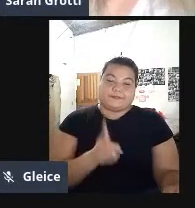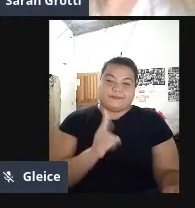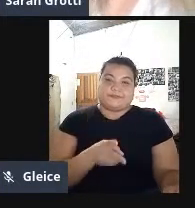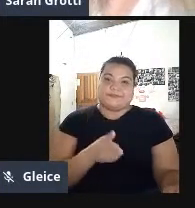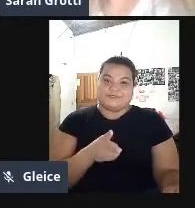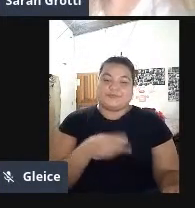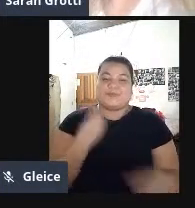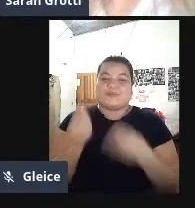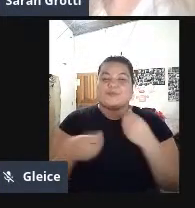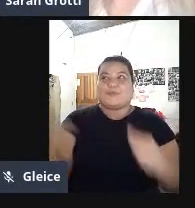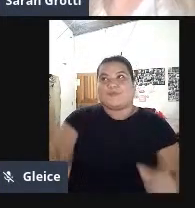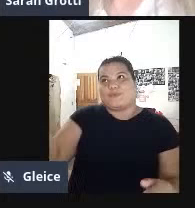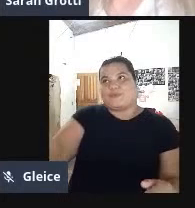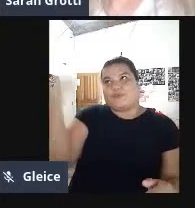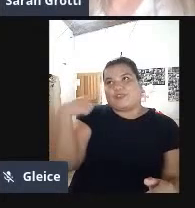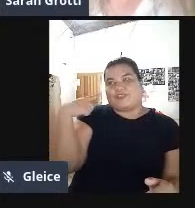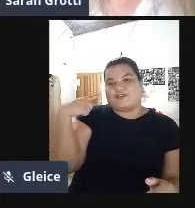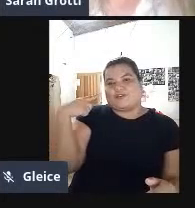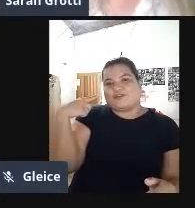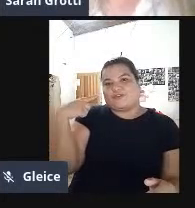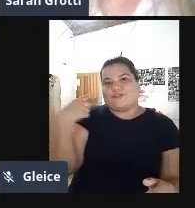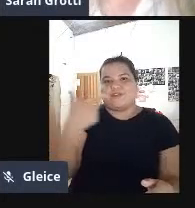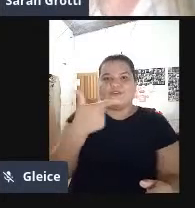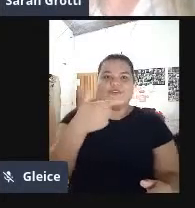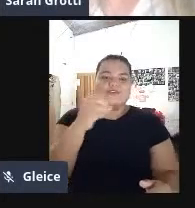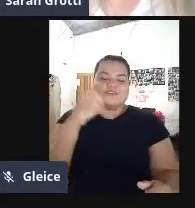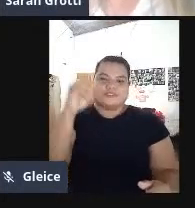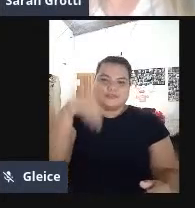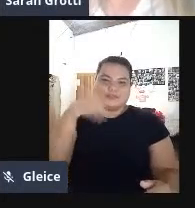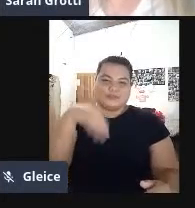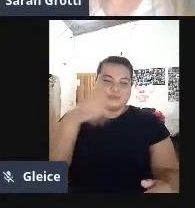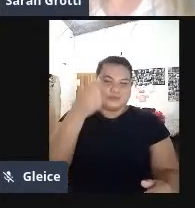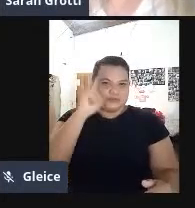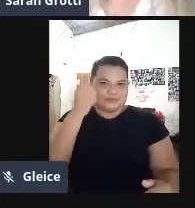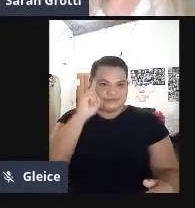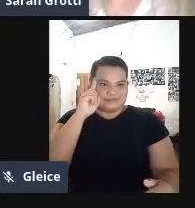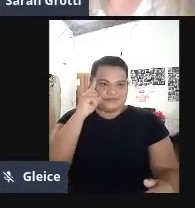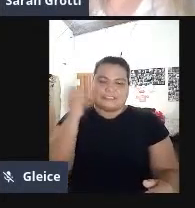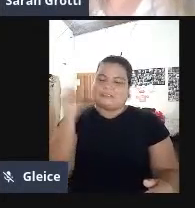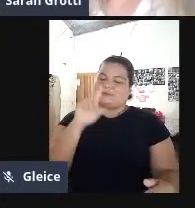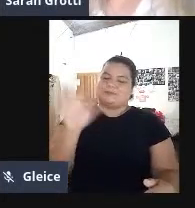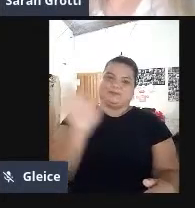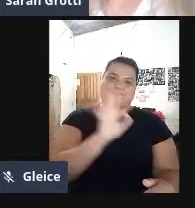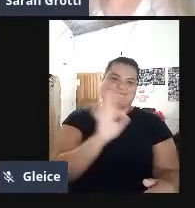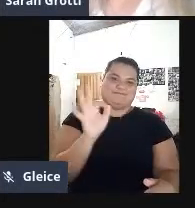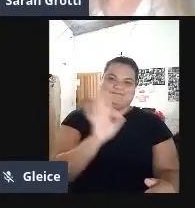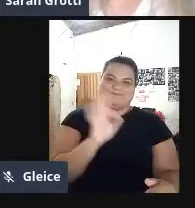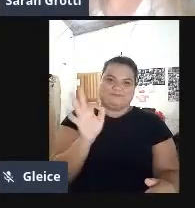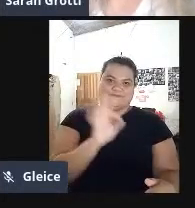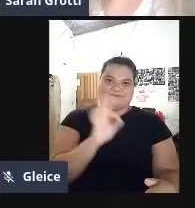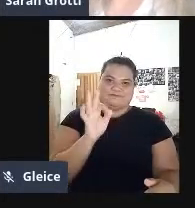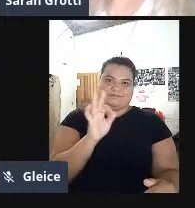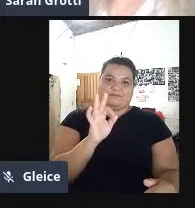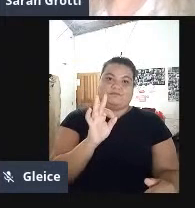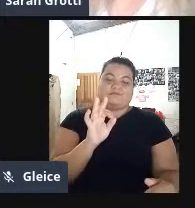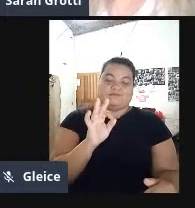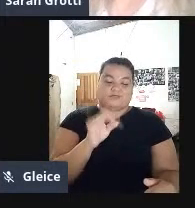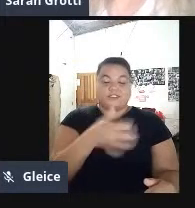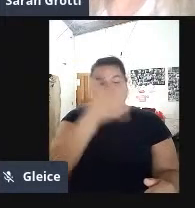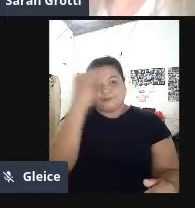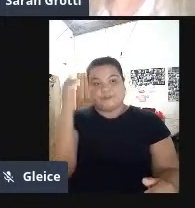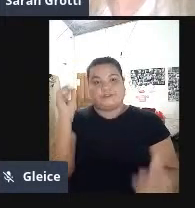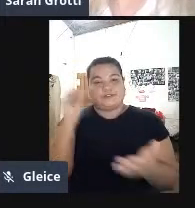sol. Então, a gente, pessoas normais, temos pouca ou muita deficiência de vitamina D.